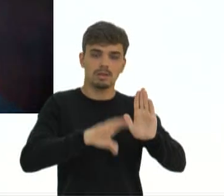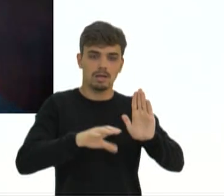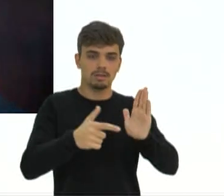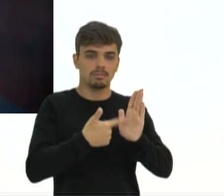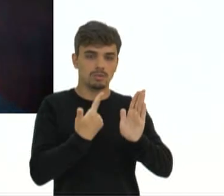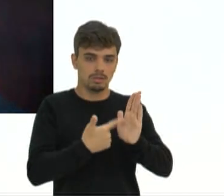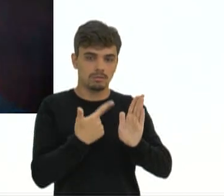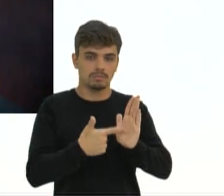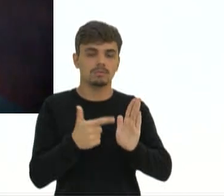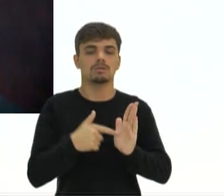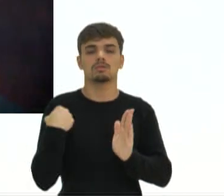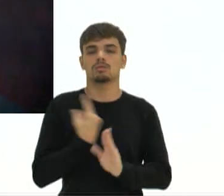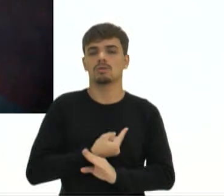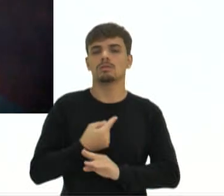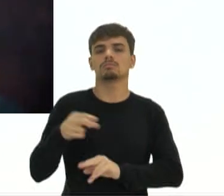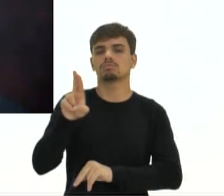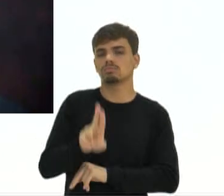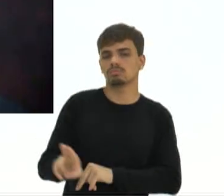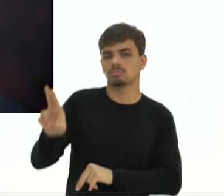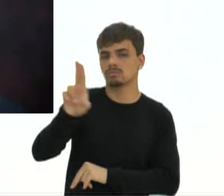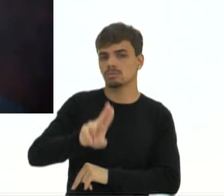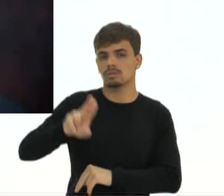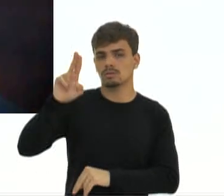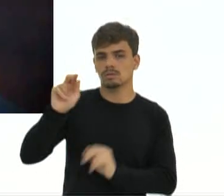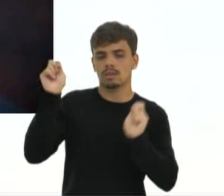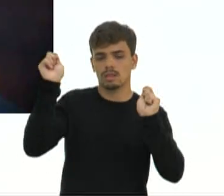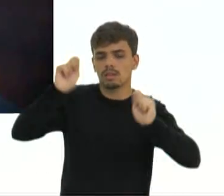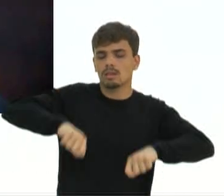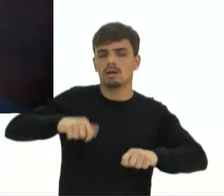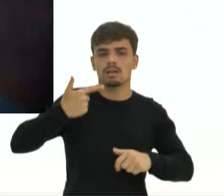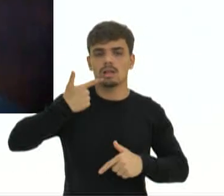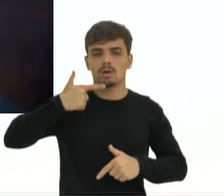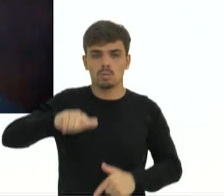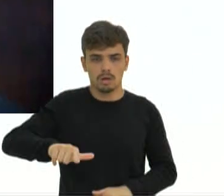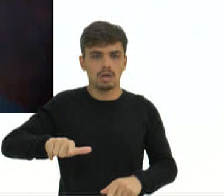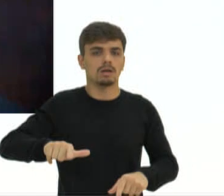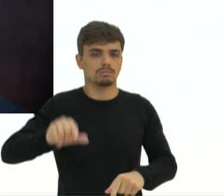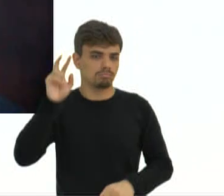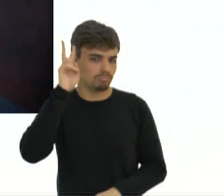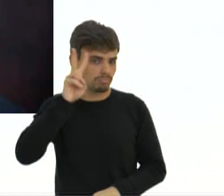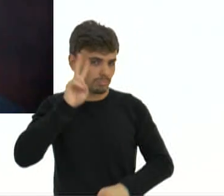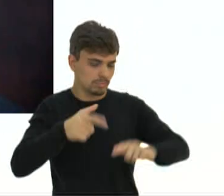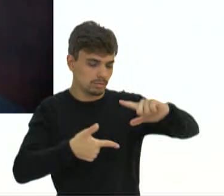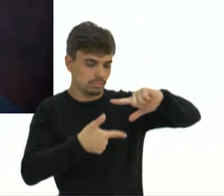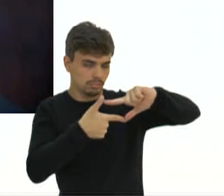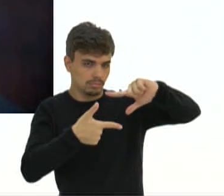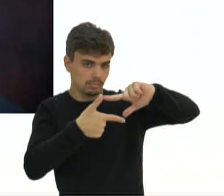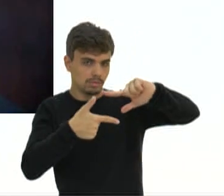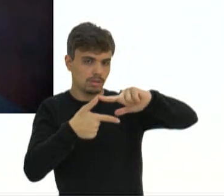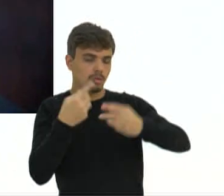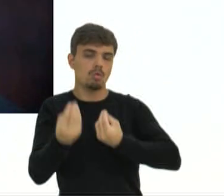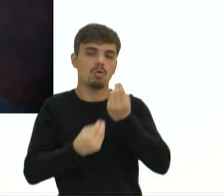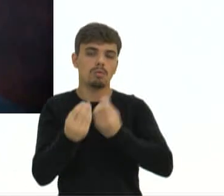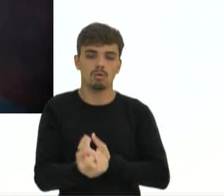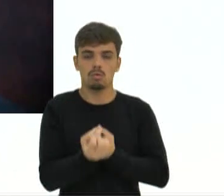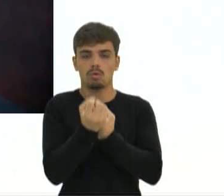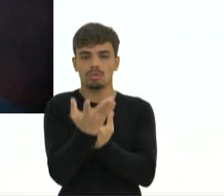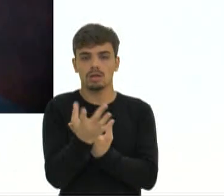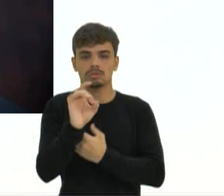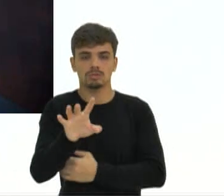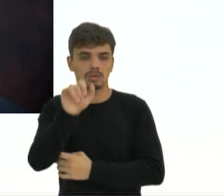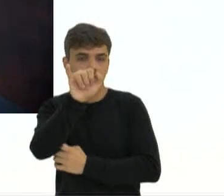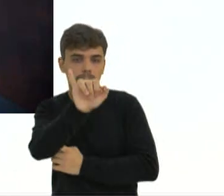livro. Então, a gente usa essa capacidade que a linguagem dos quadrinhos tem de contar histórias através